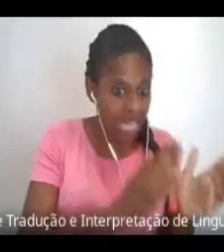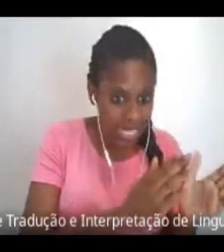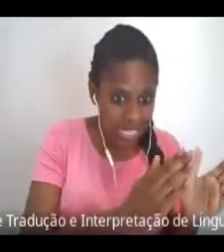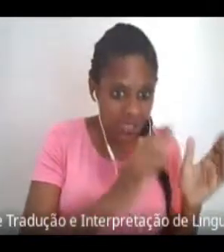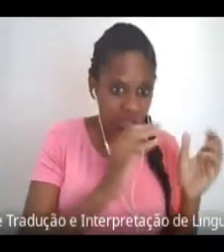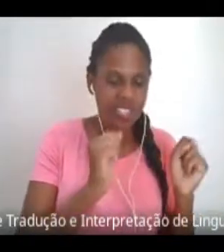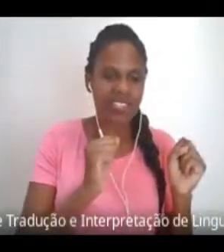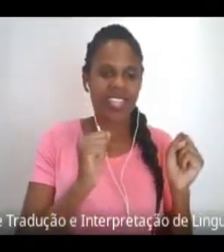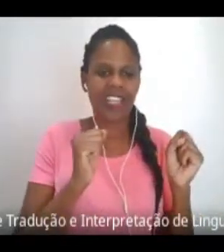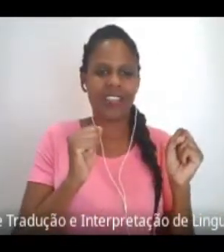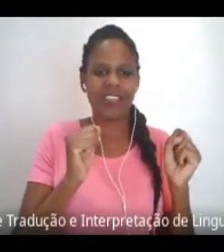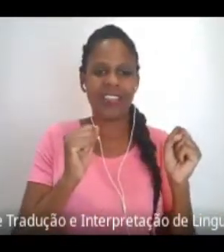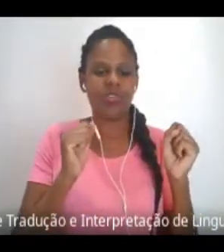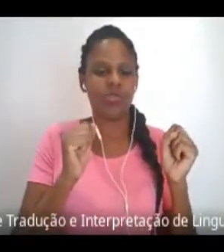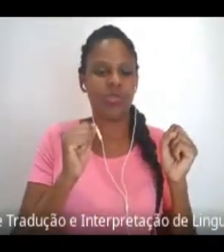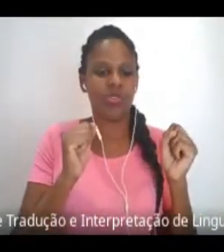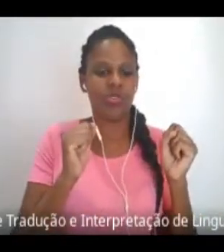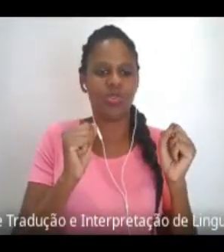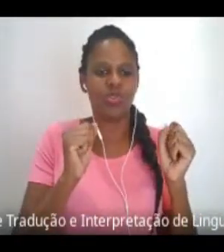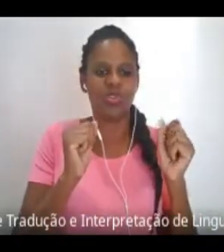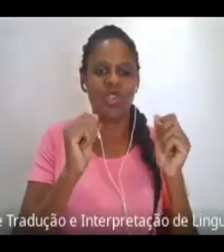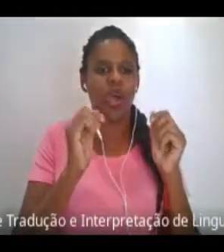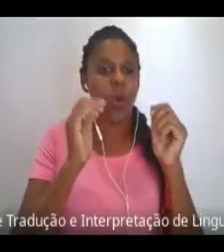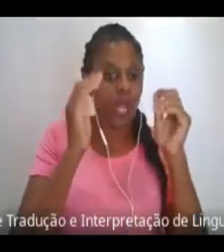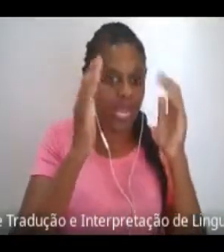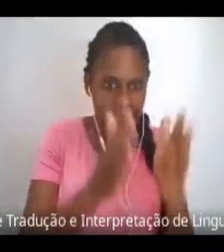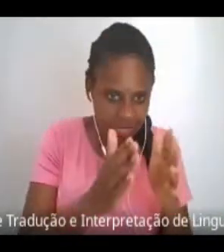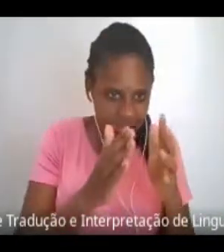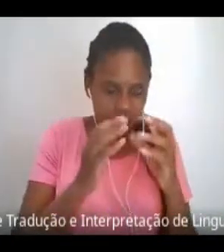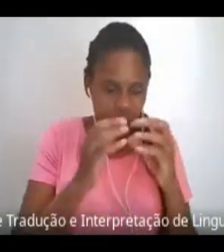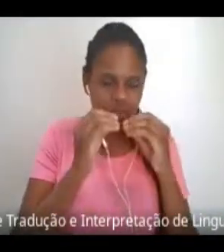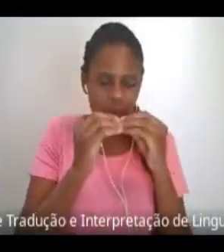surdos sinalizantes, existem surdos